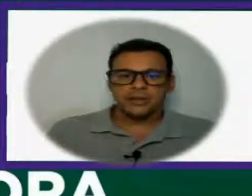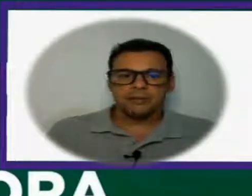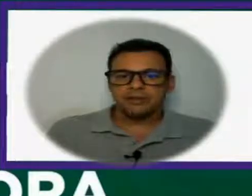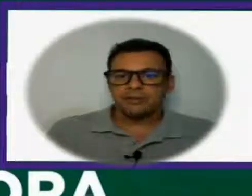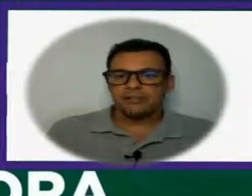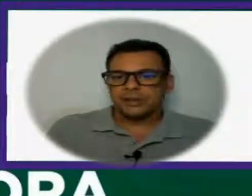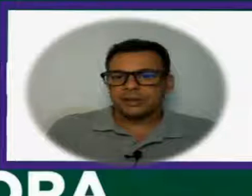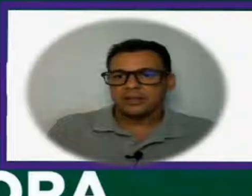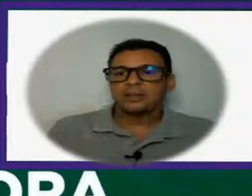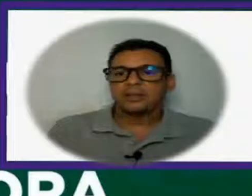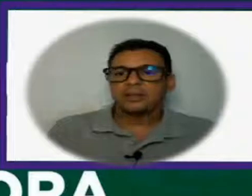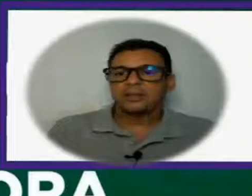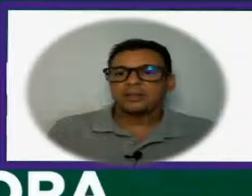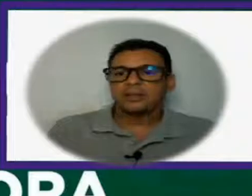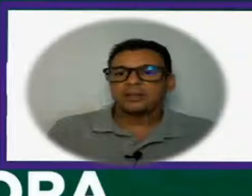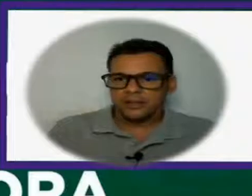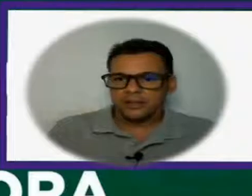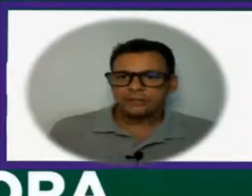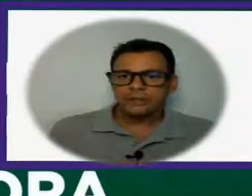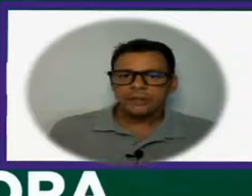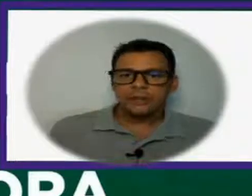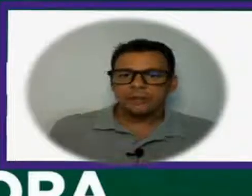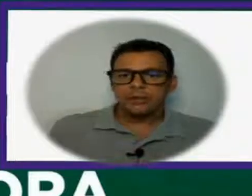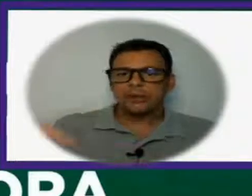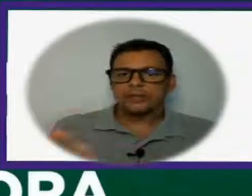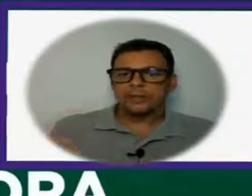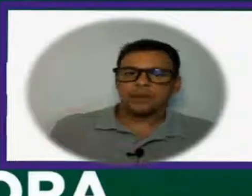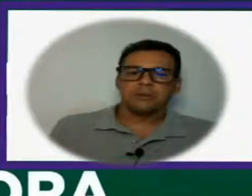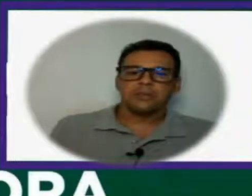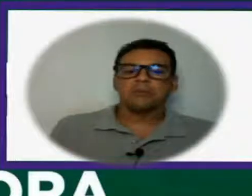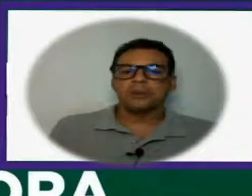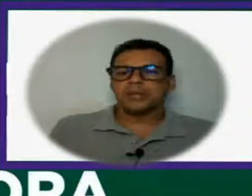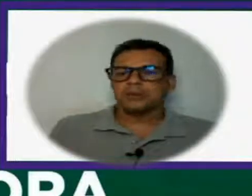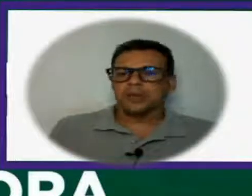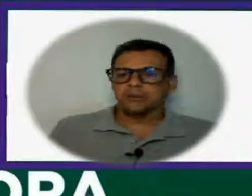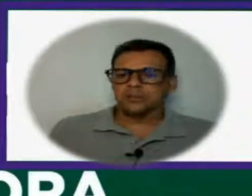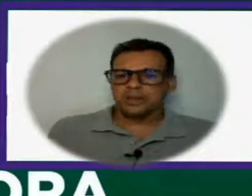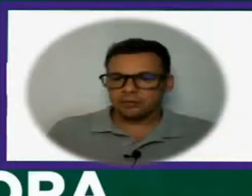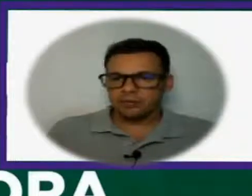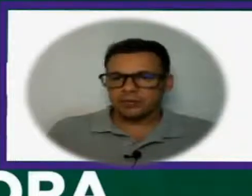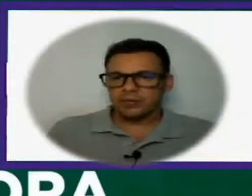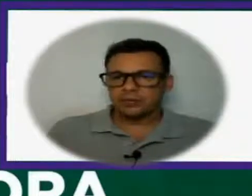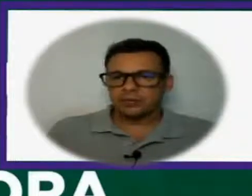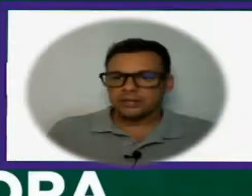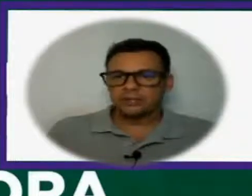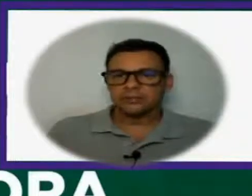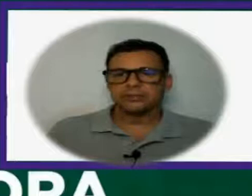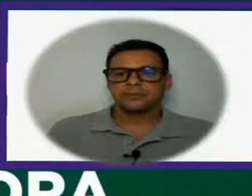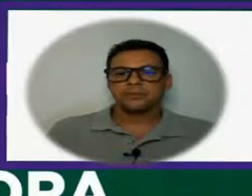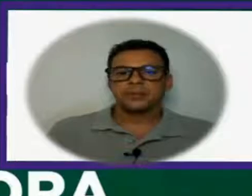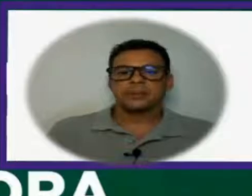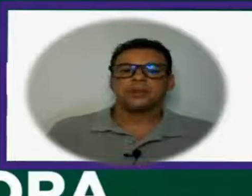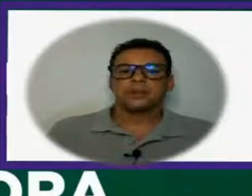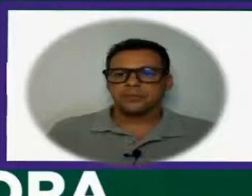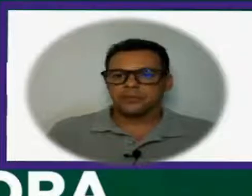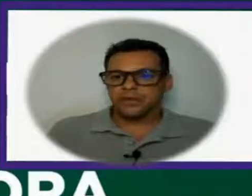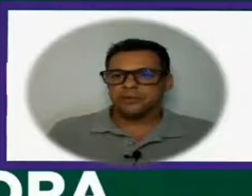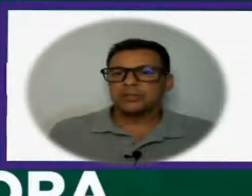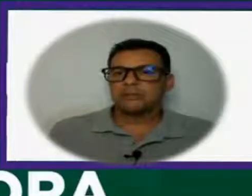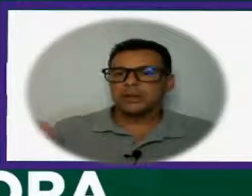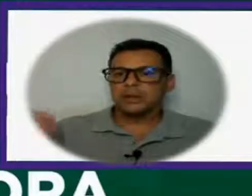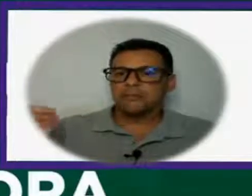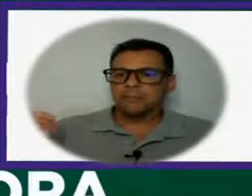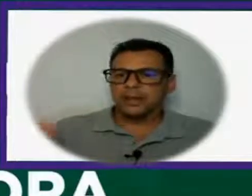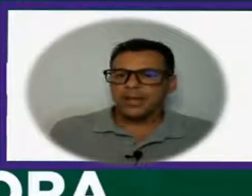Conversando aqui Provavelmente Numa loja Porque uma está perguntando O preço E a outra está respondendo O preço Então nós